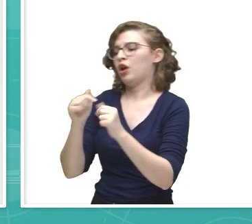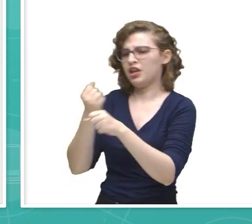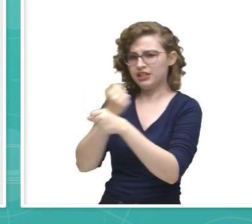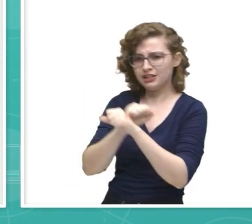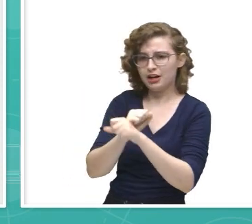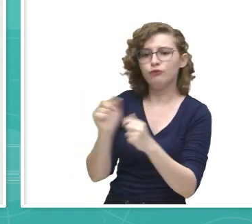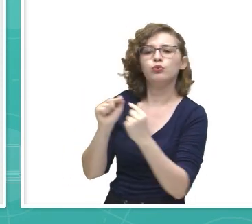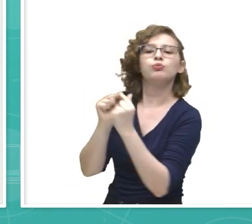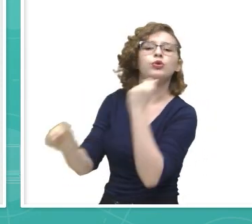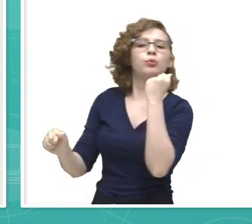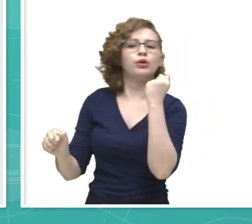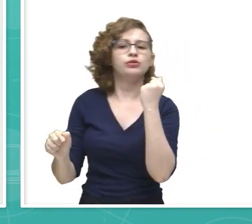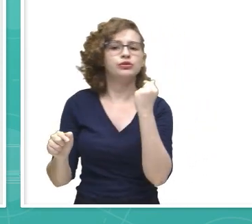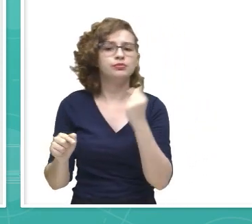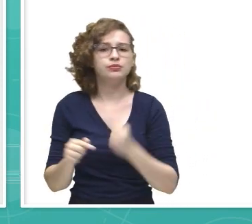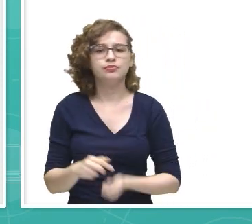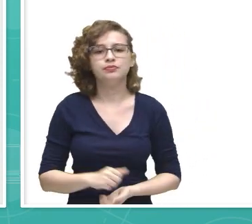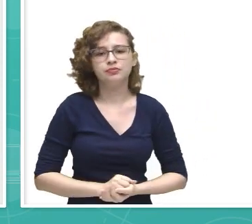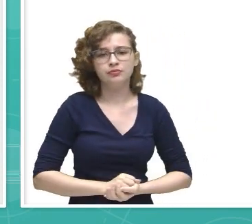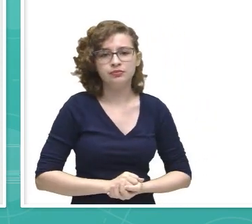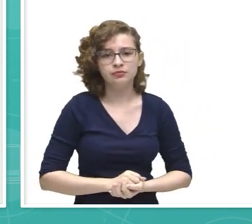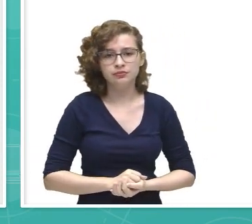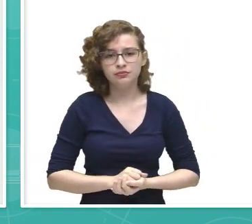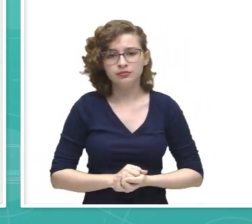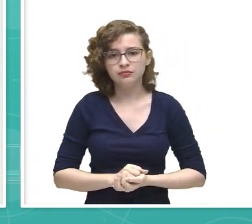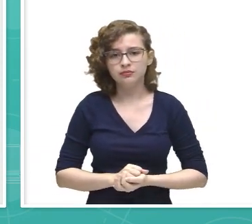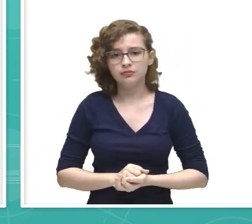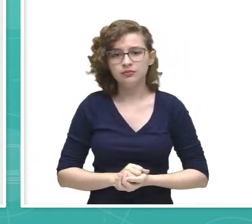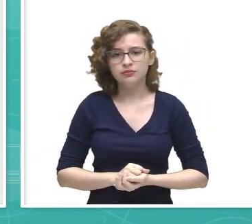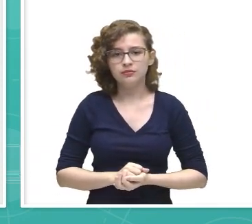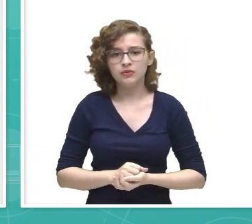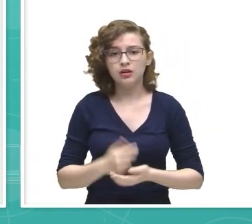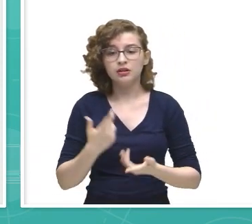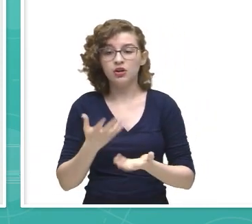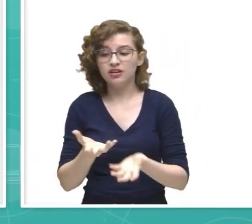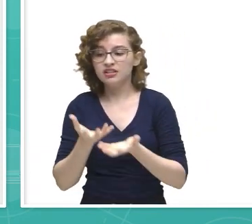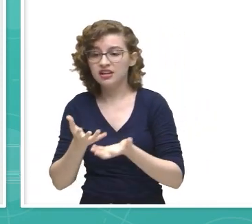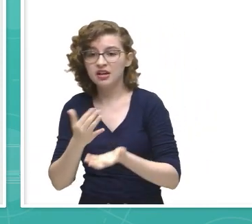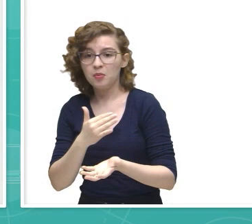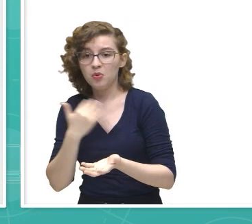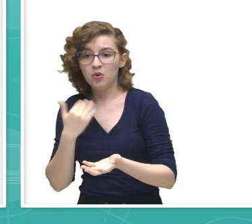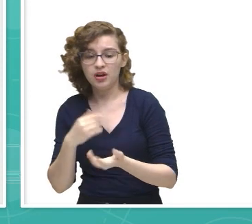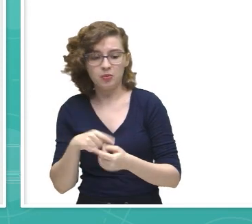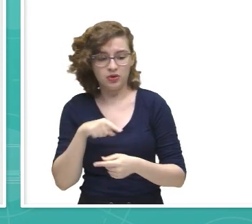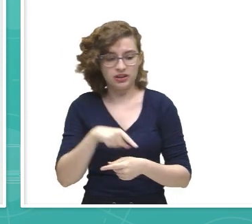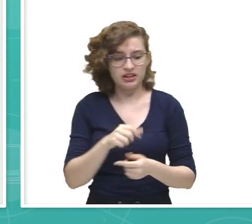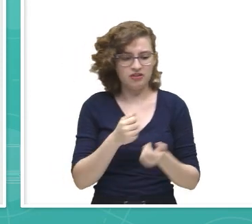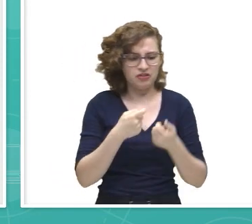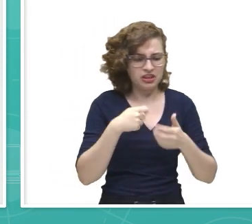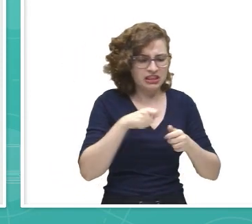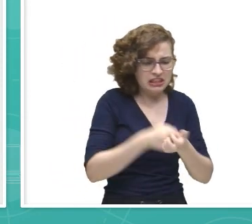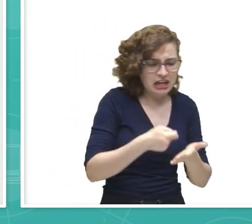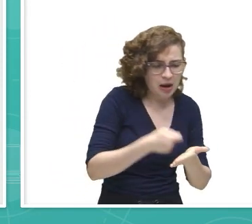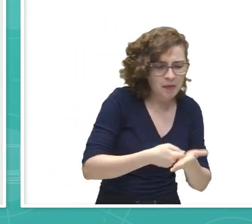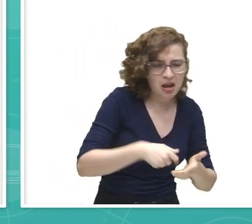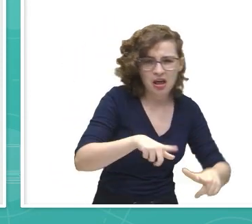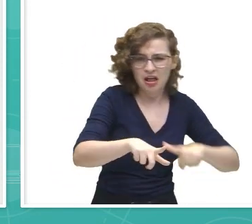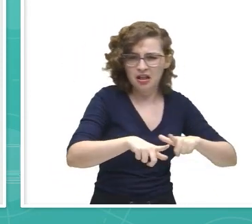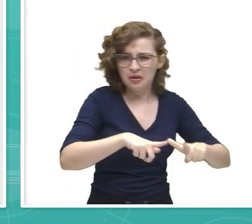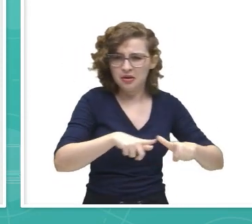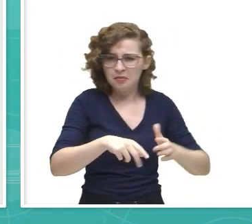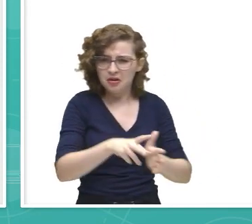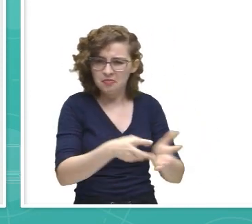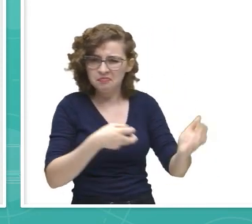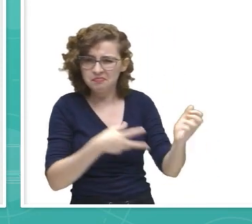religião dos povos indígenas, que proibia o trabalho escravo, preferiam morrer a ter que se submeter às agruras da